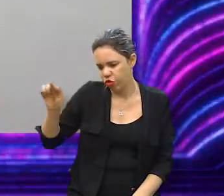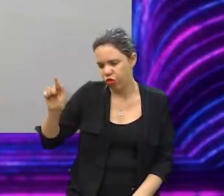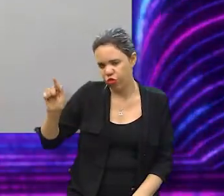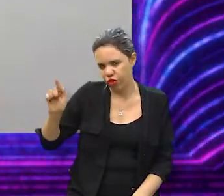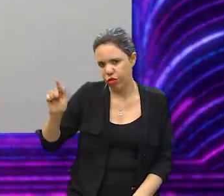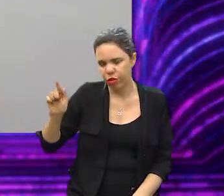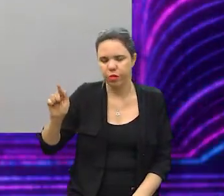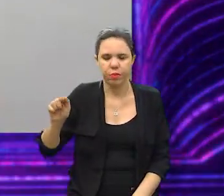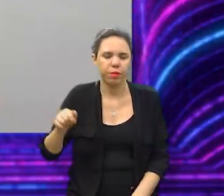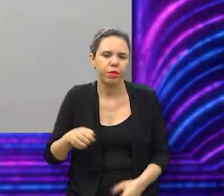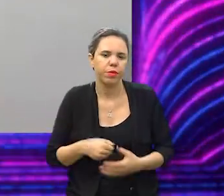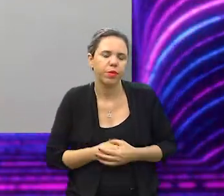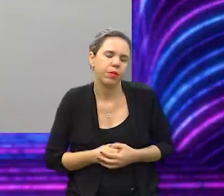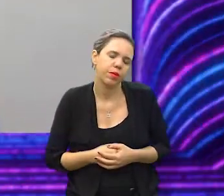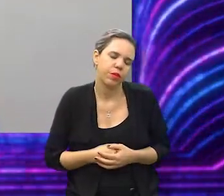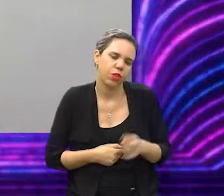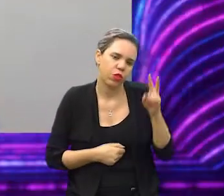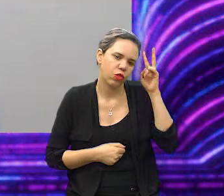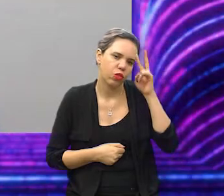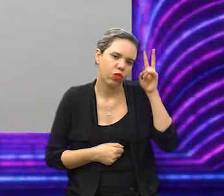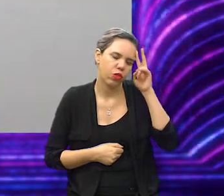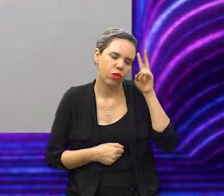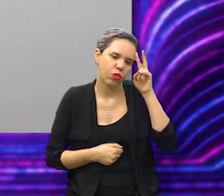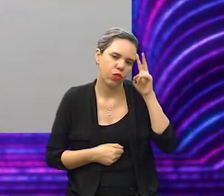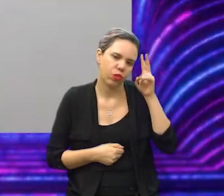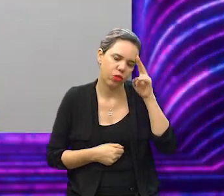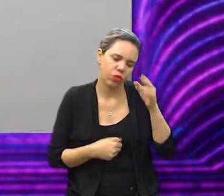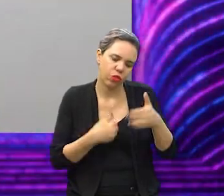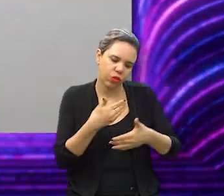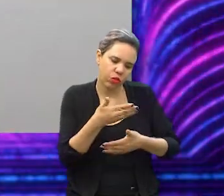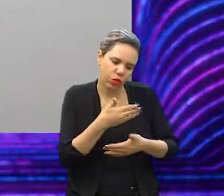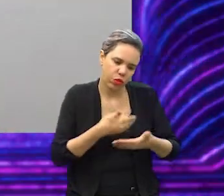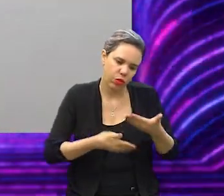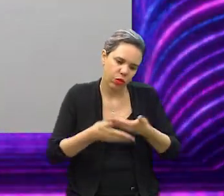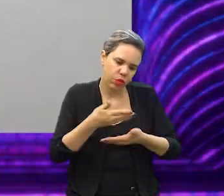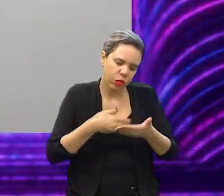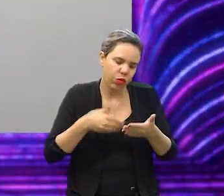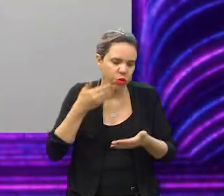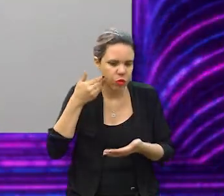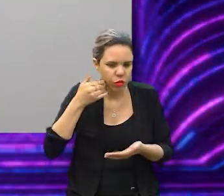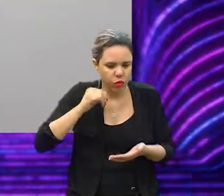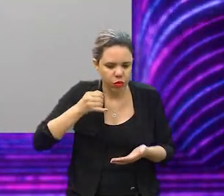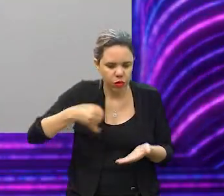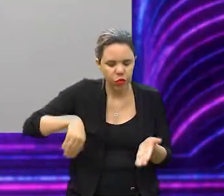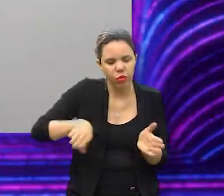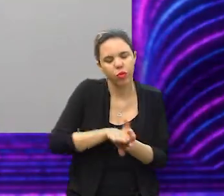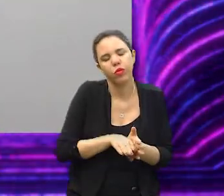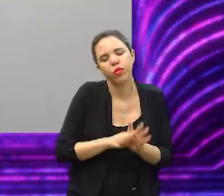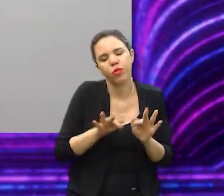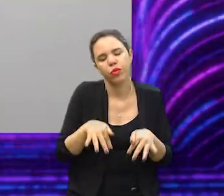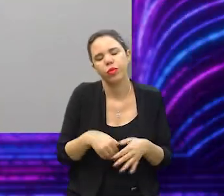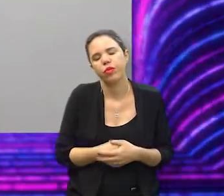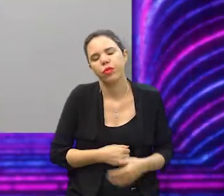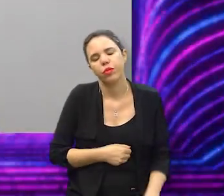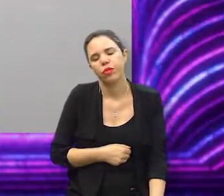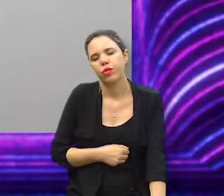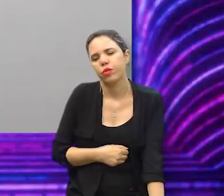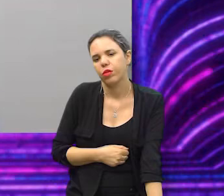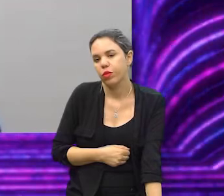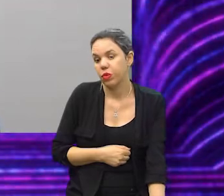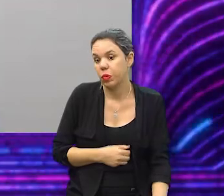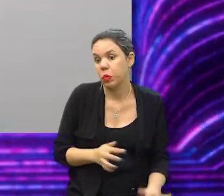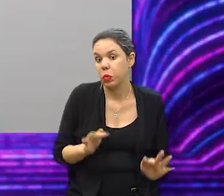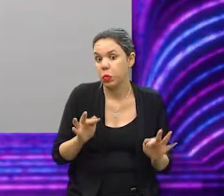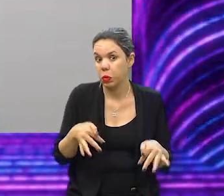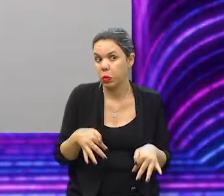uma história linear aí que eles foram explorando para chegarem até o final. E o final,